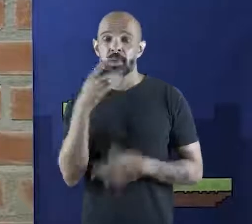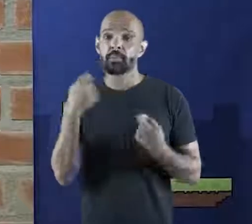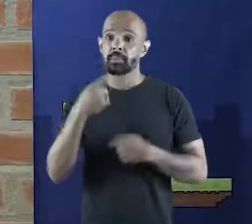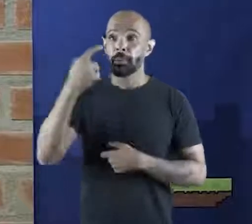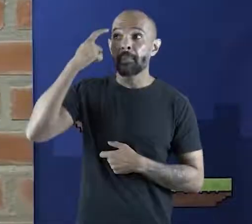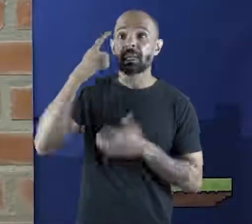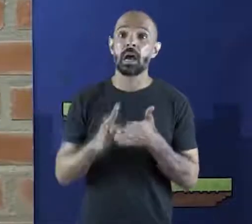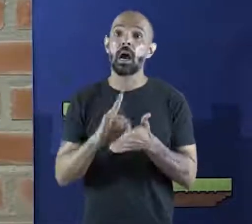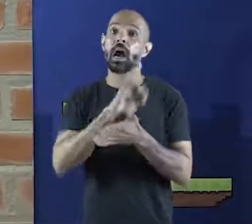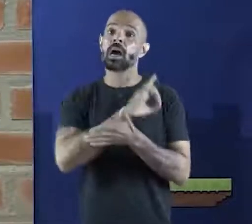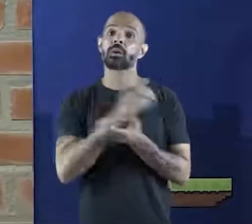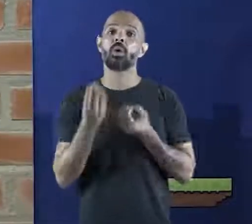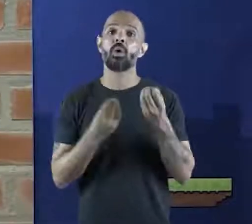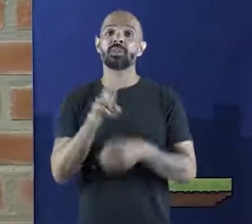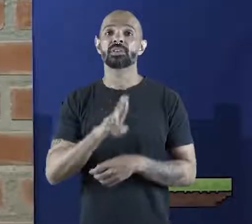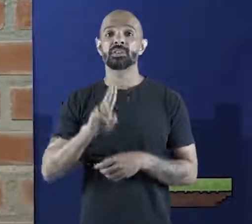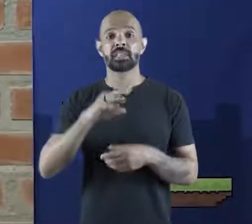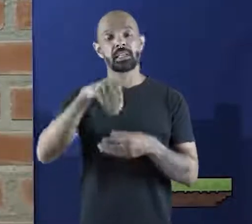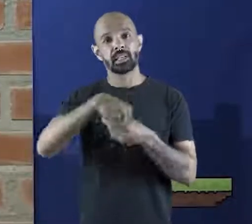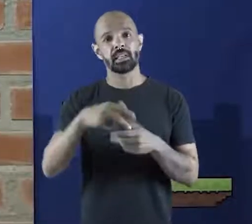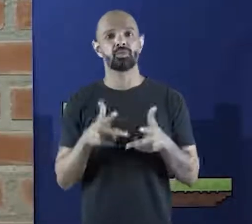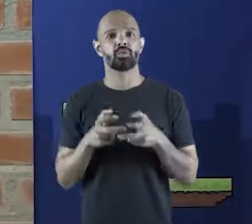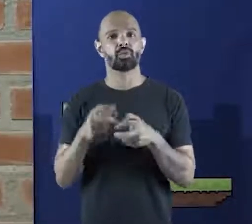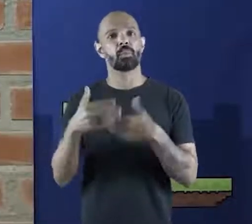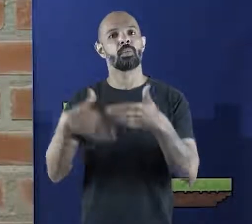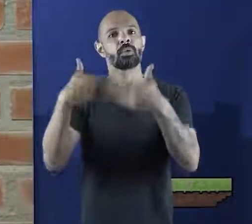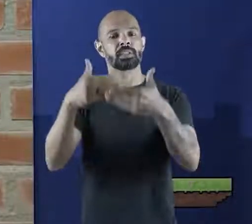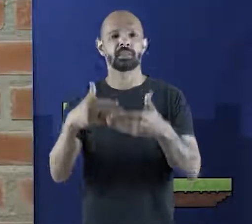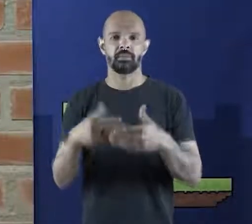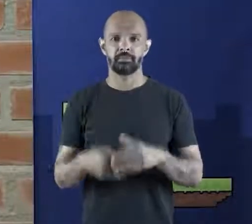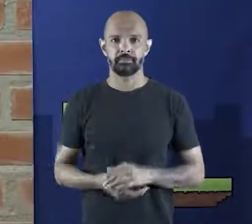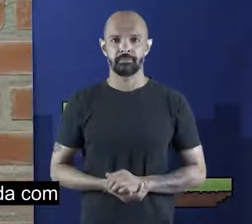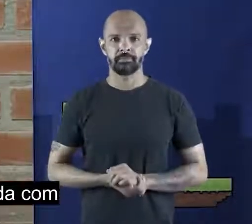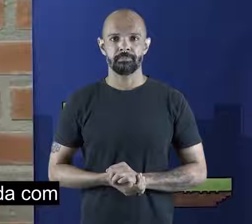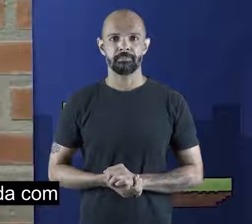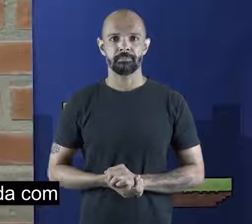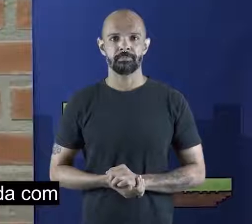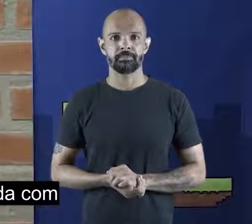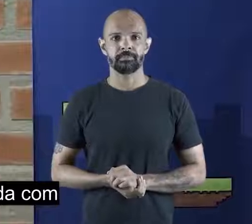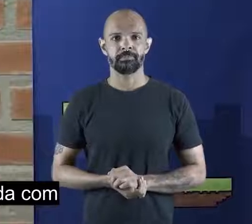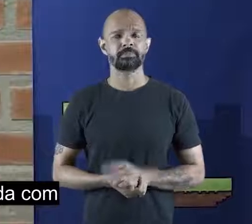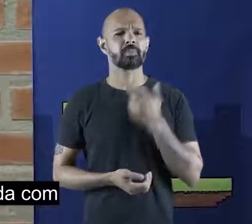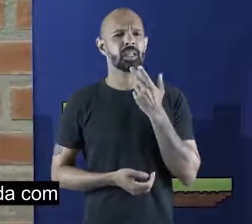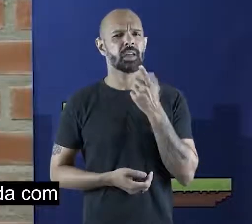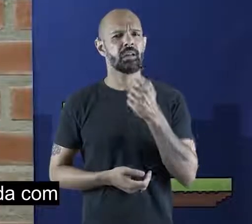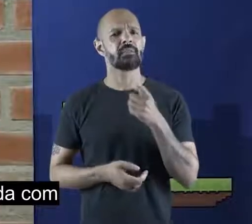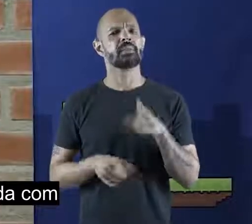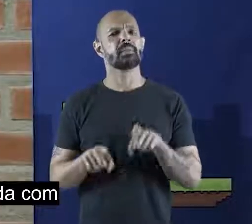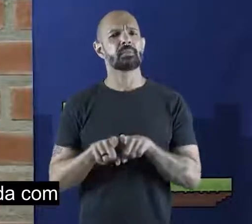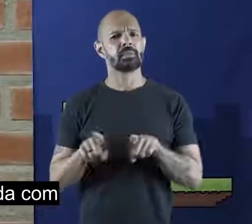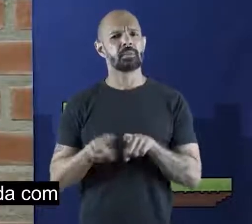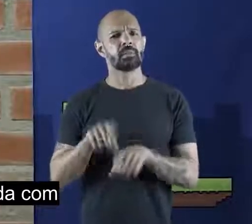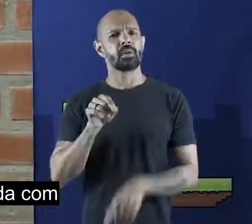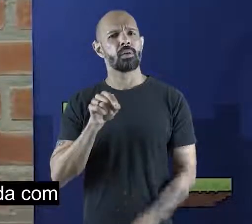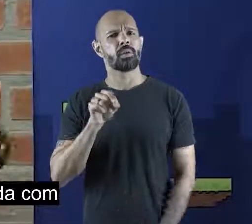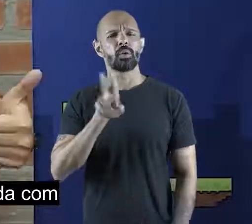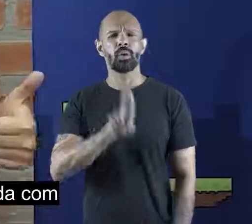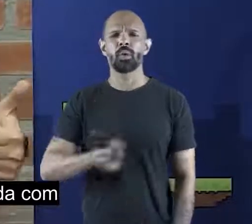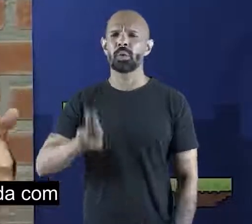ser pensado de como que você vai utilizar dentro digamos assim, do processo de desenvolvimento. Bom, eu queria falar com vocês agora de uma coisa